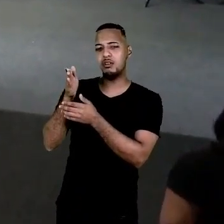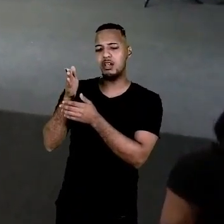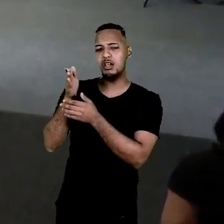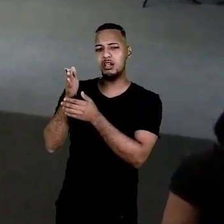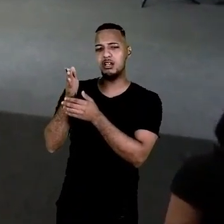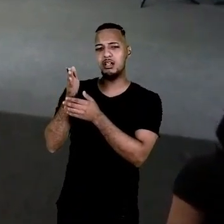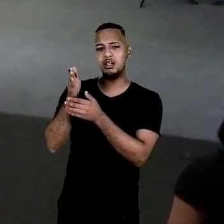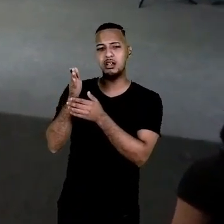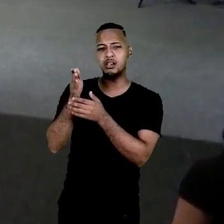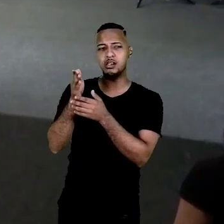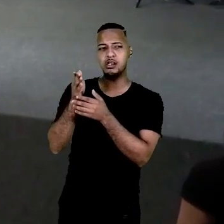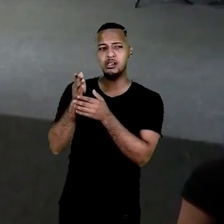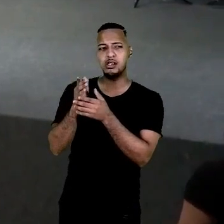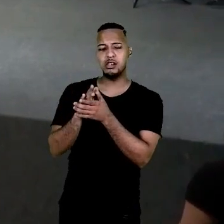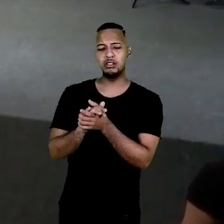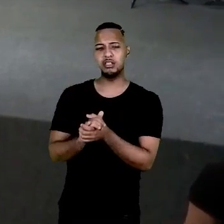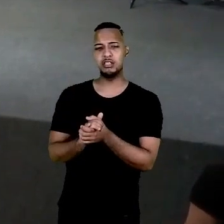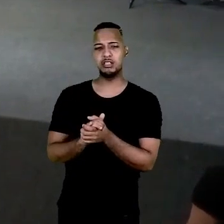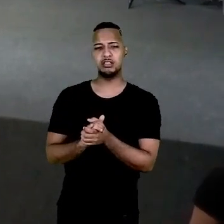Se pintou as unhas?